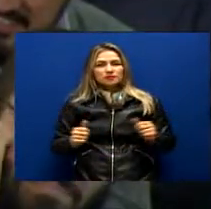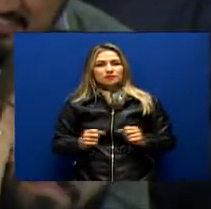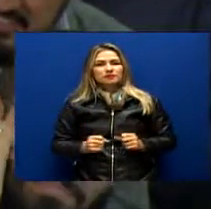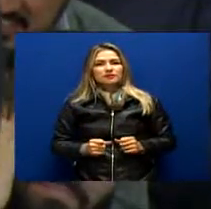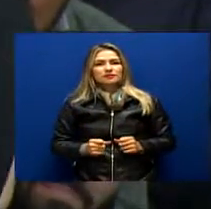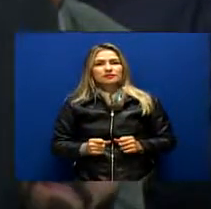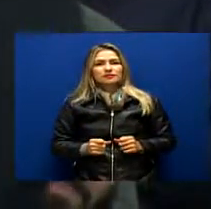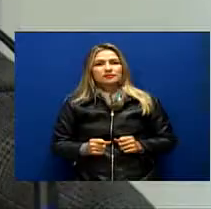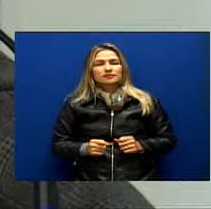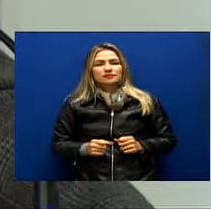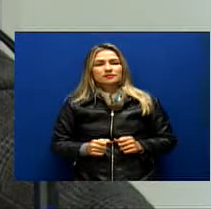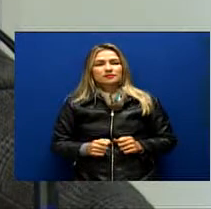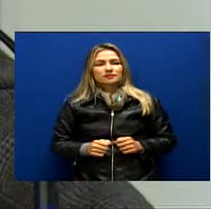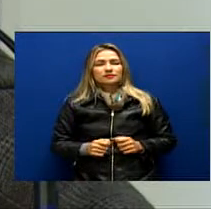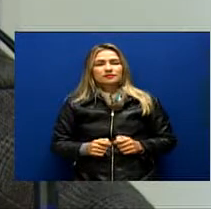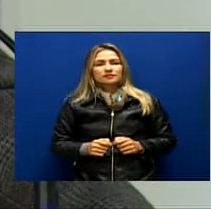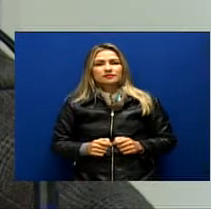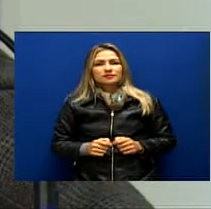não.